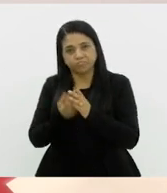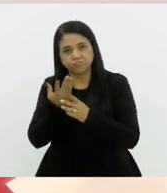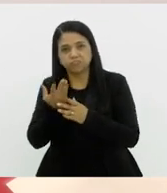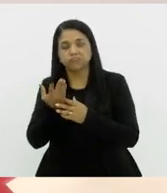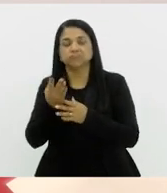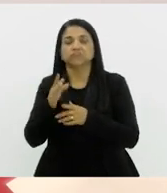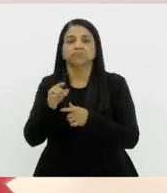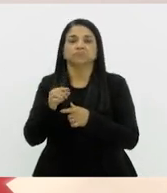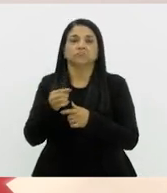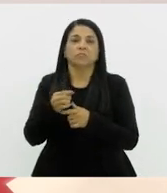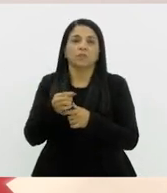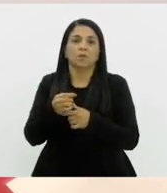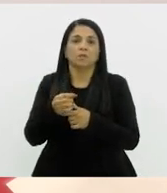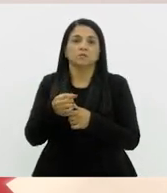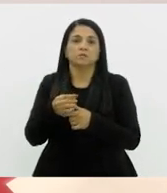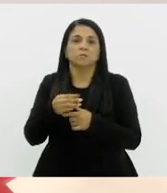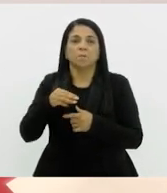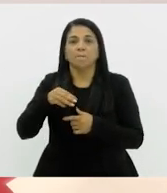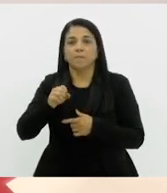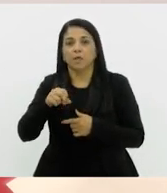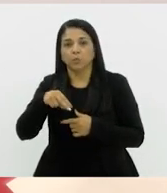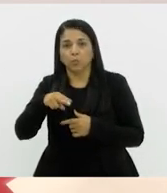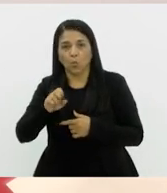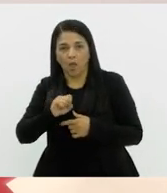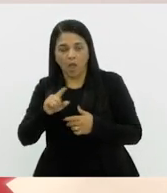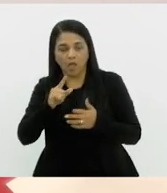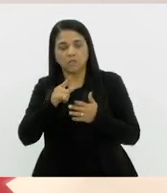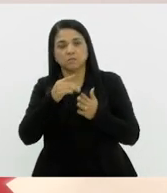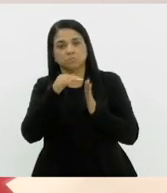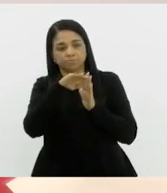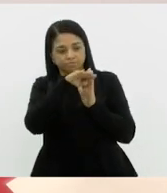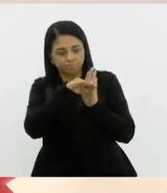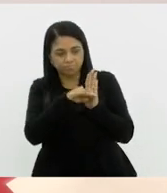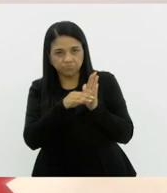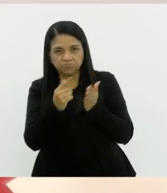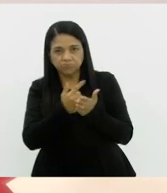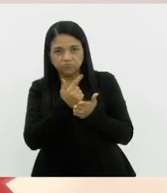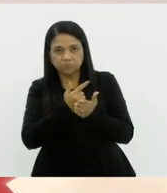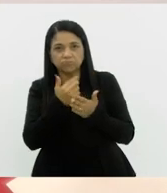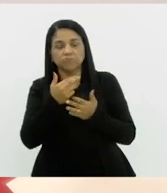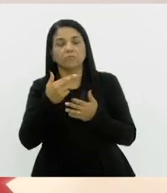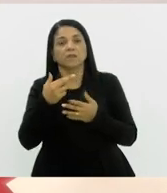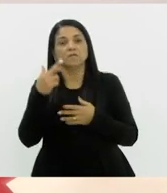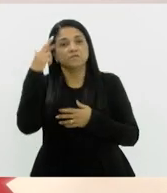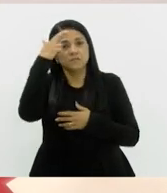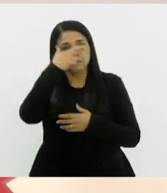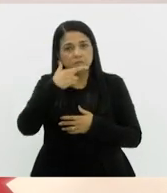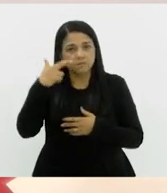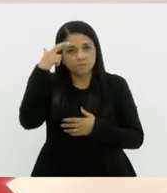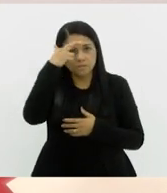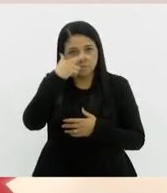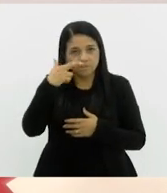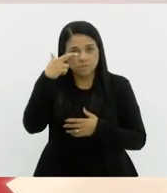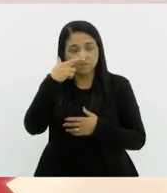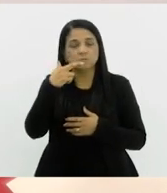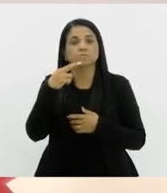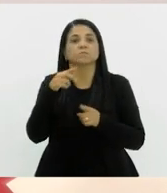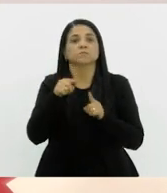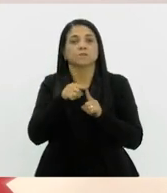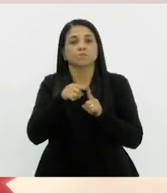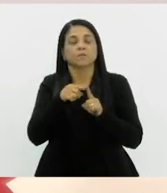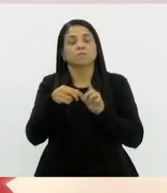de uma associação, enfim, manuais, etc. Né? Então, toda essa parte de autorregulamentação, autofiscalização, mas também a